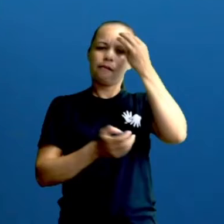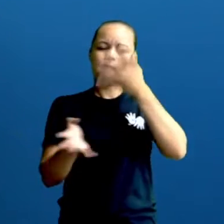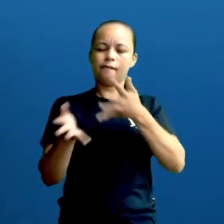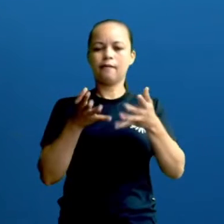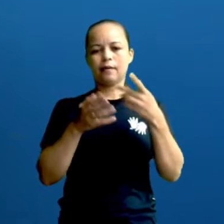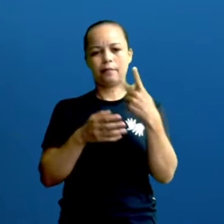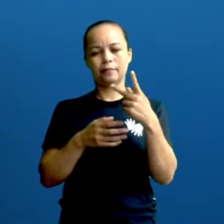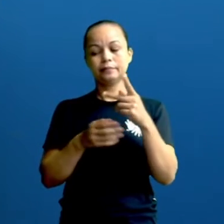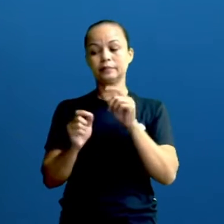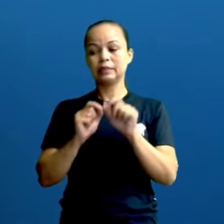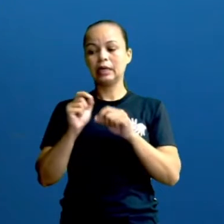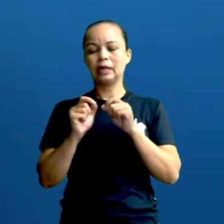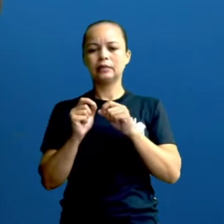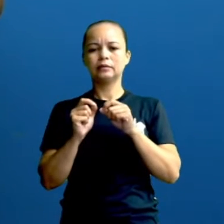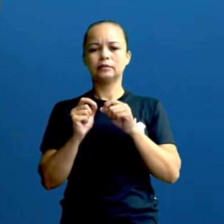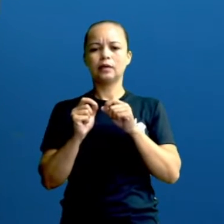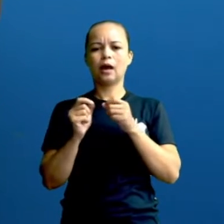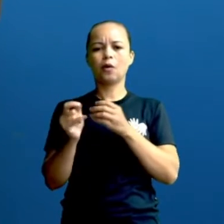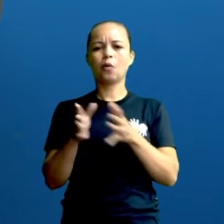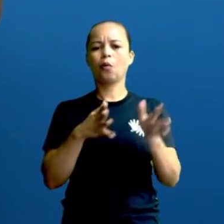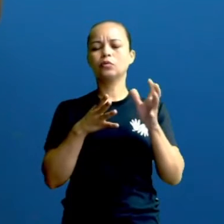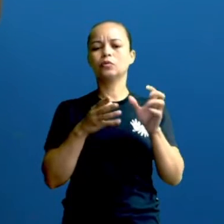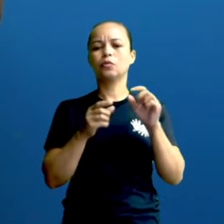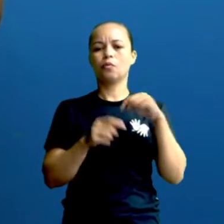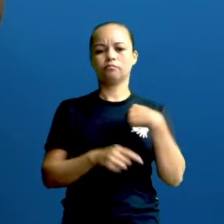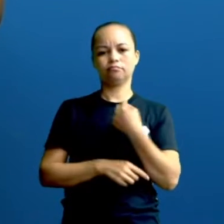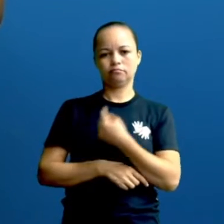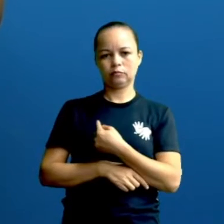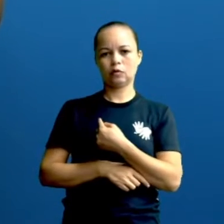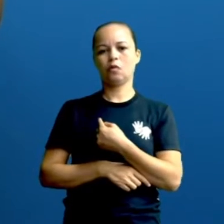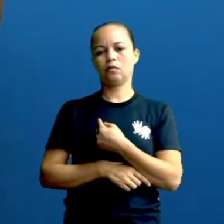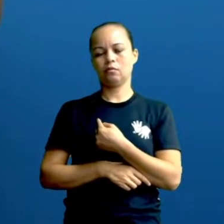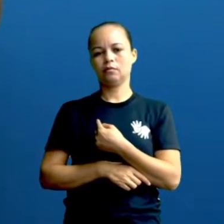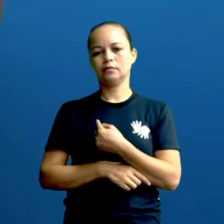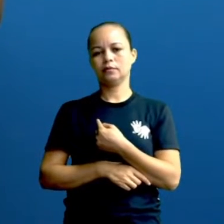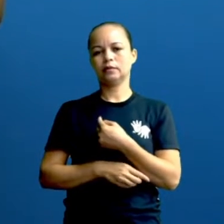Então, de acordo com a nossa